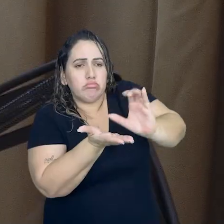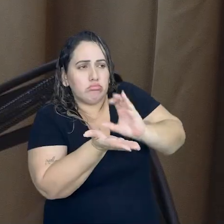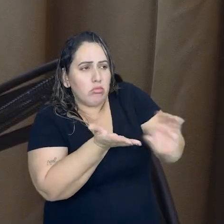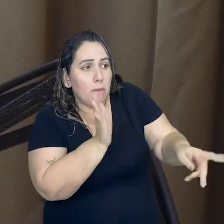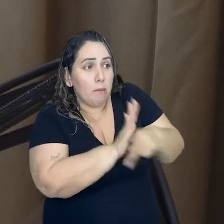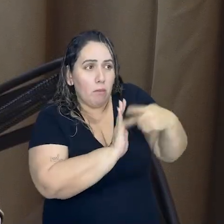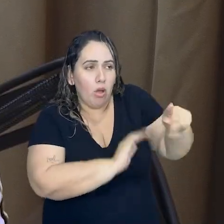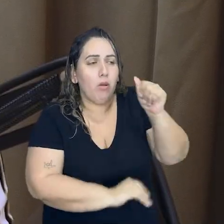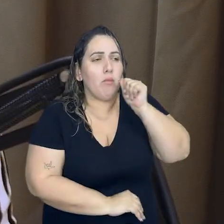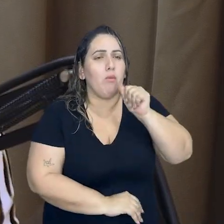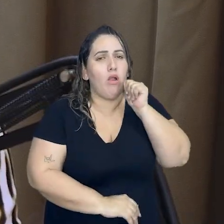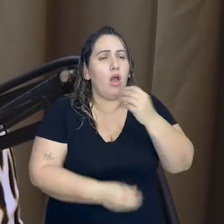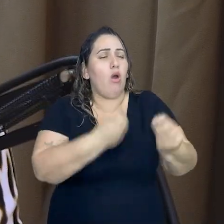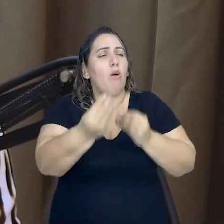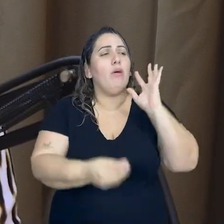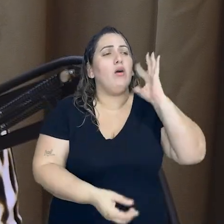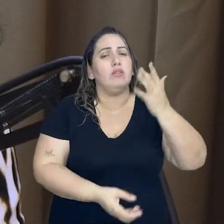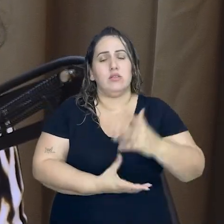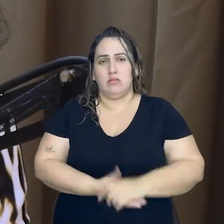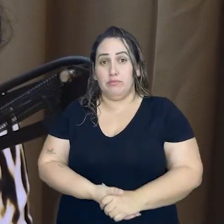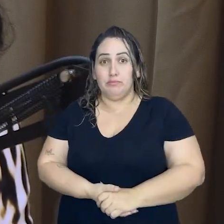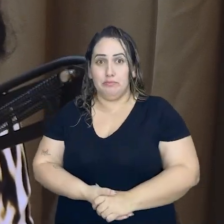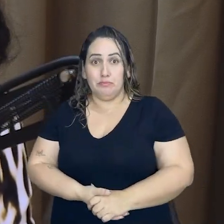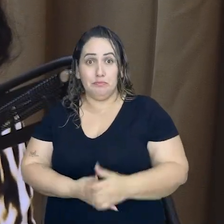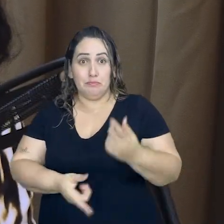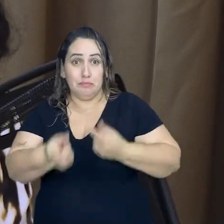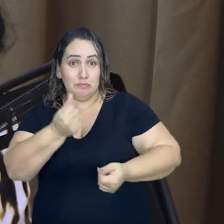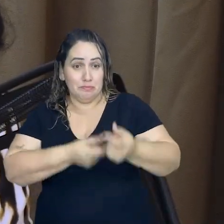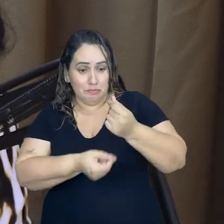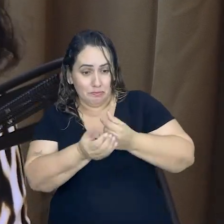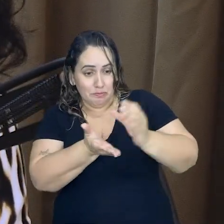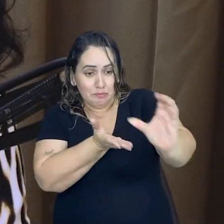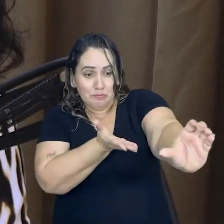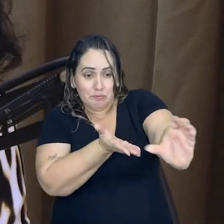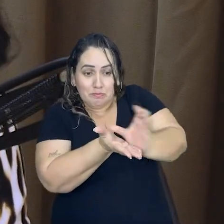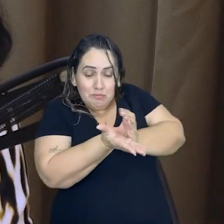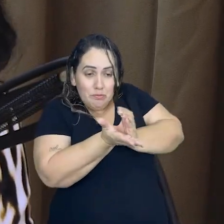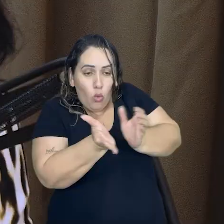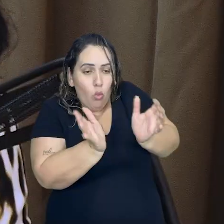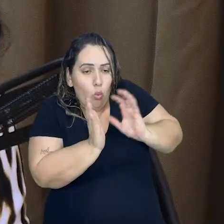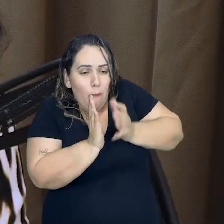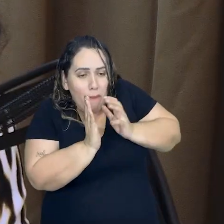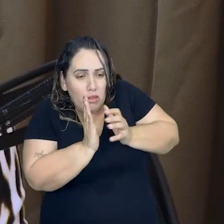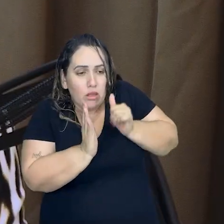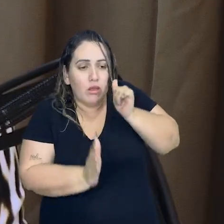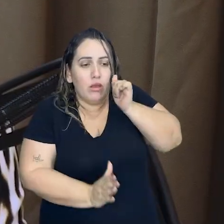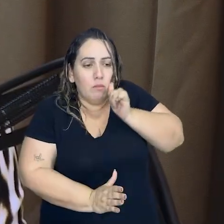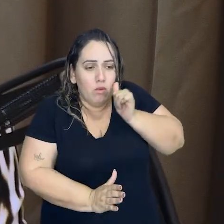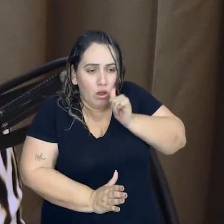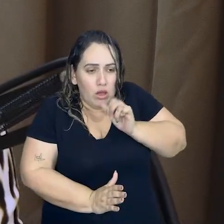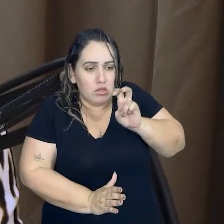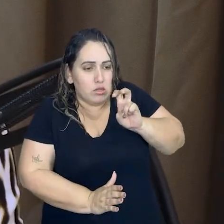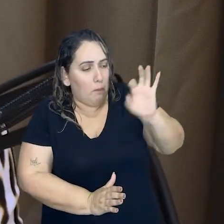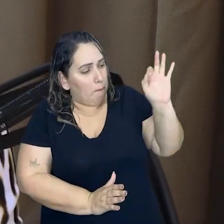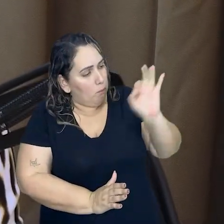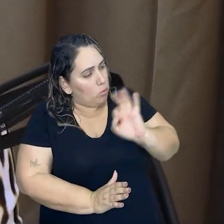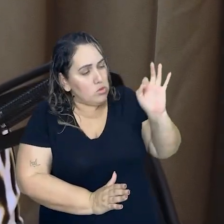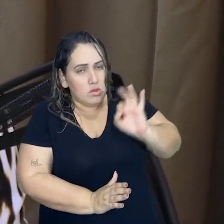recursos distribuídos anualmente, que dizem respeito aos 5% do fundo